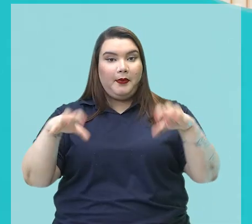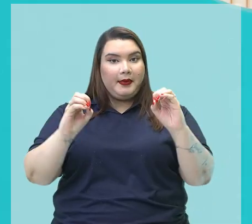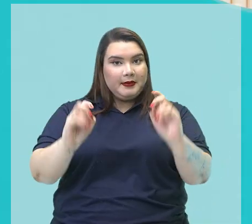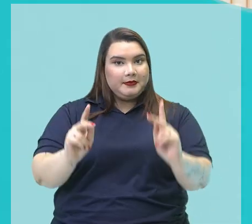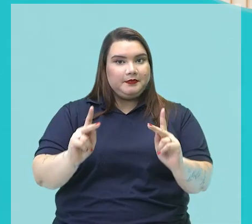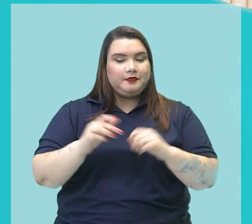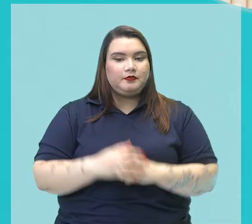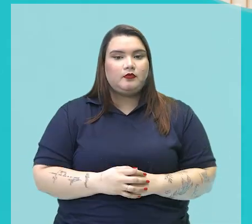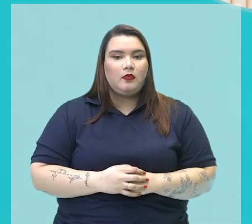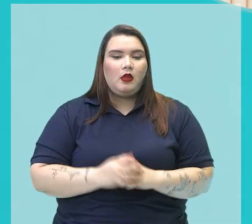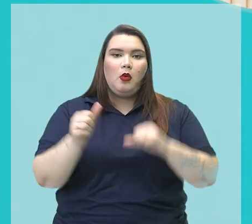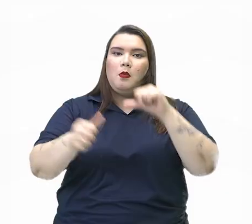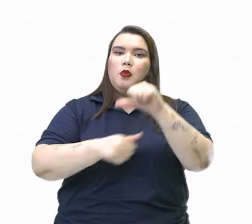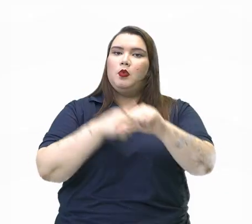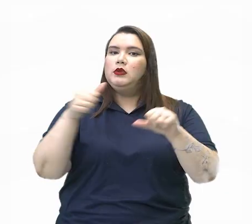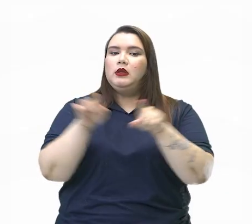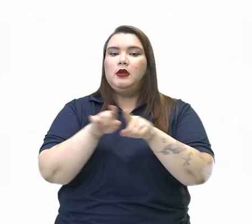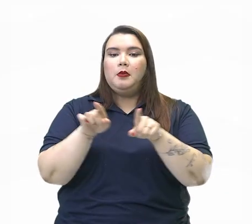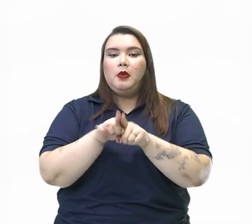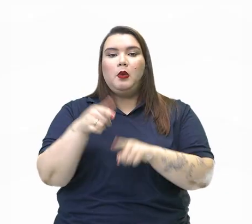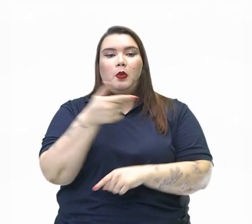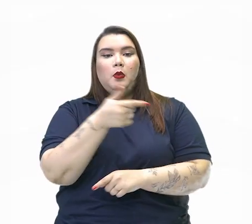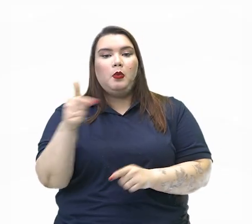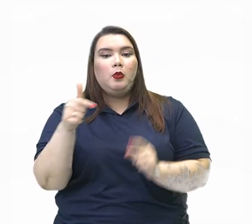que muda também é isso aqui, olha só.